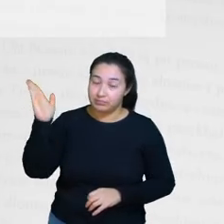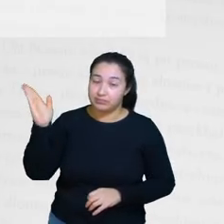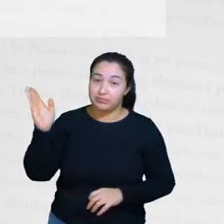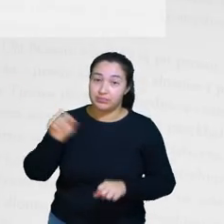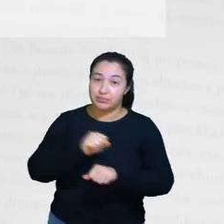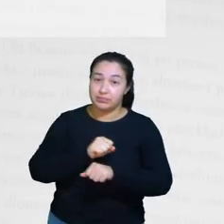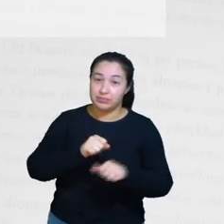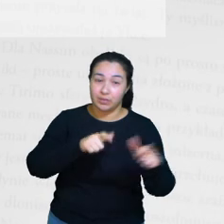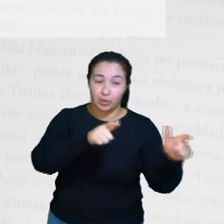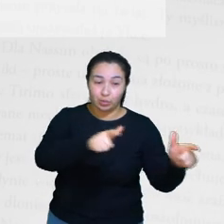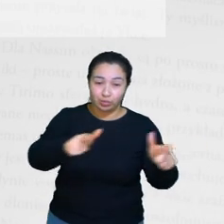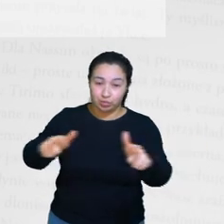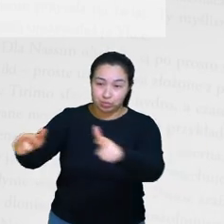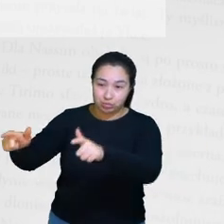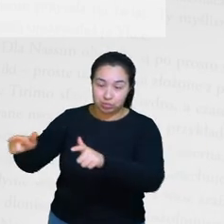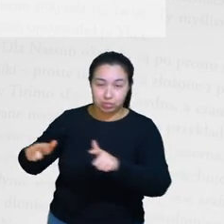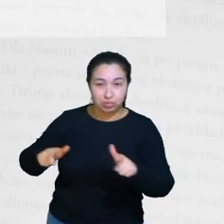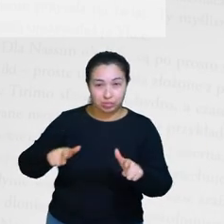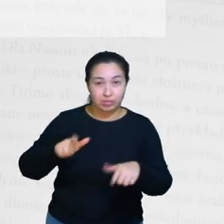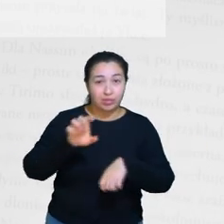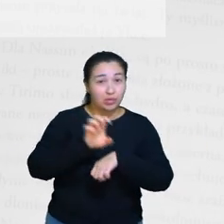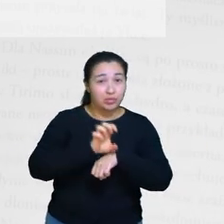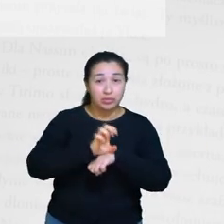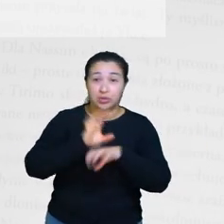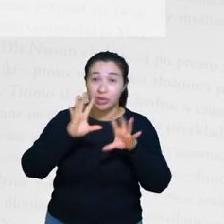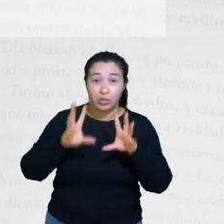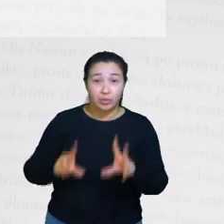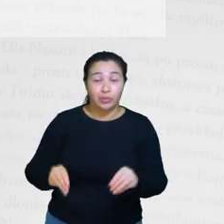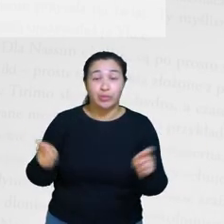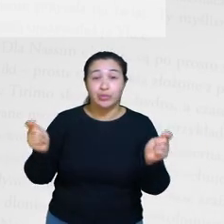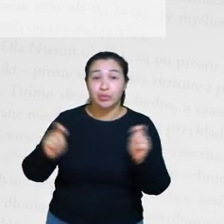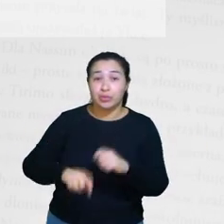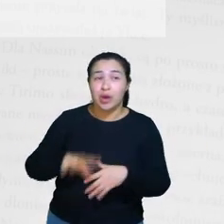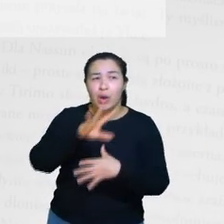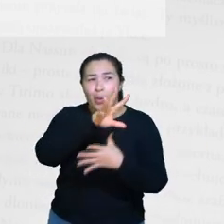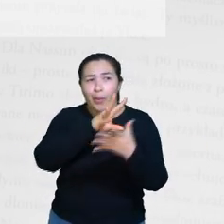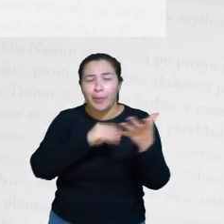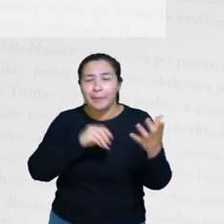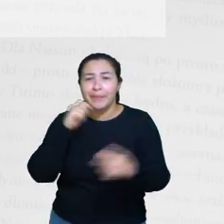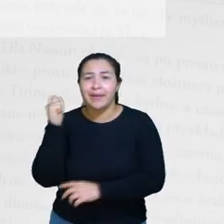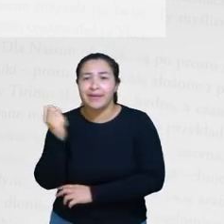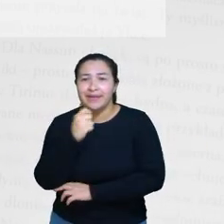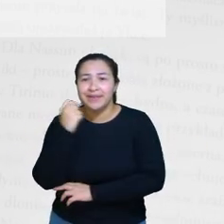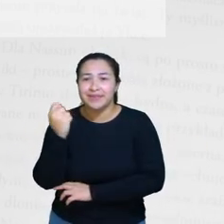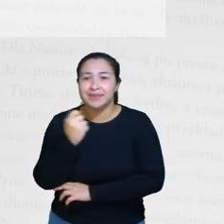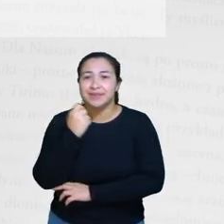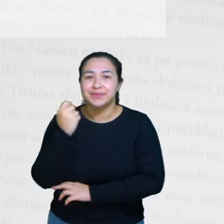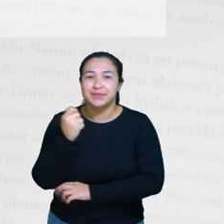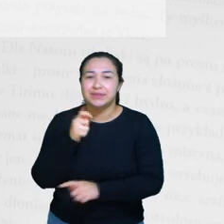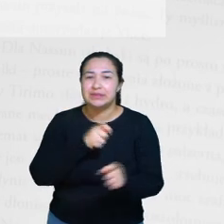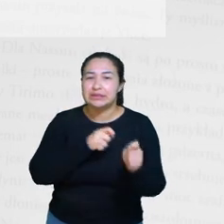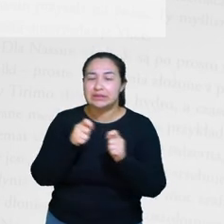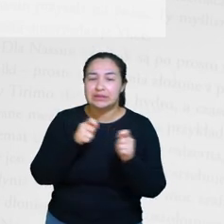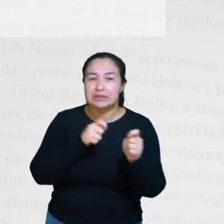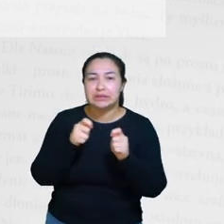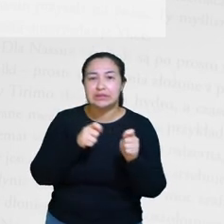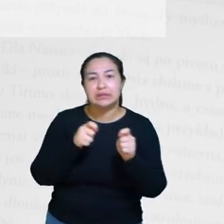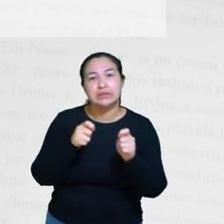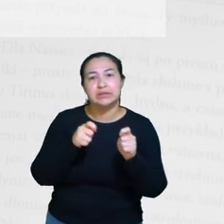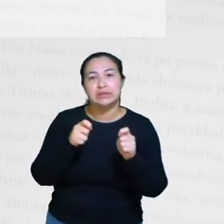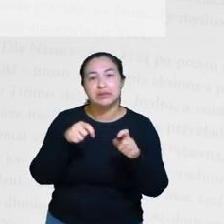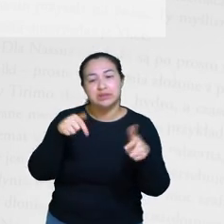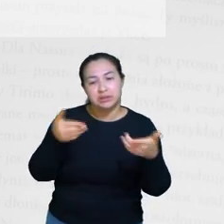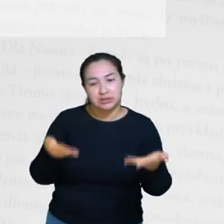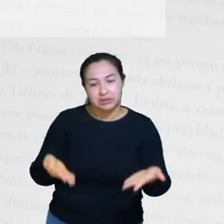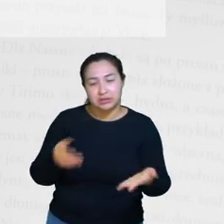bem distribuídas e podemos replicar o sucesso né Ou pelo menos esse modelo econômico que que é distribuído em Santa